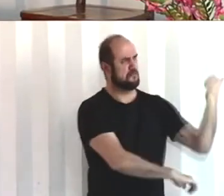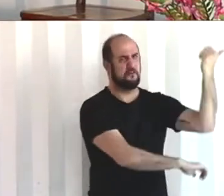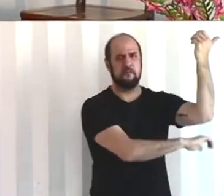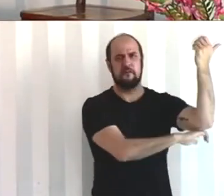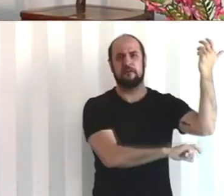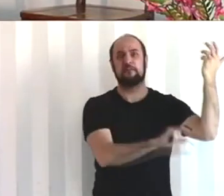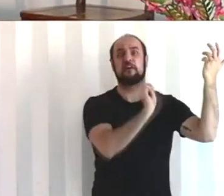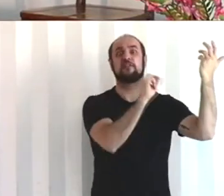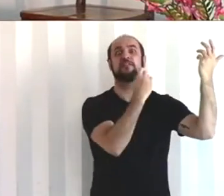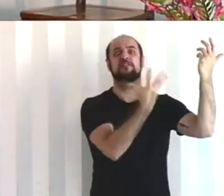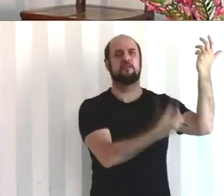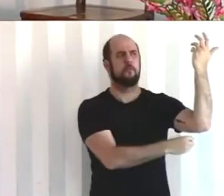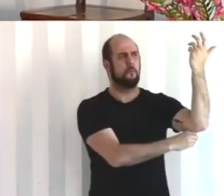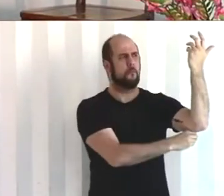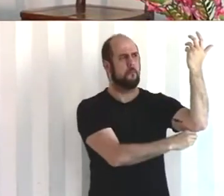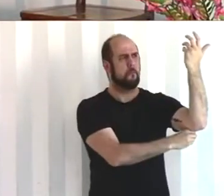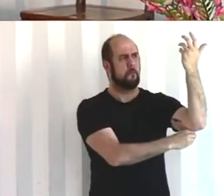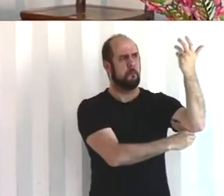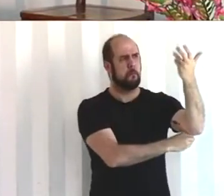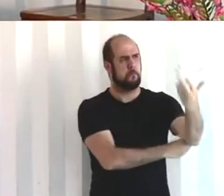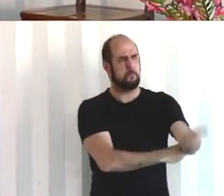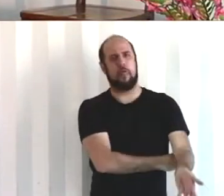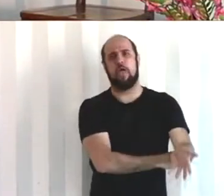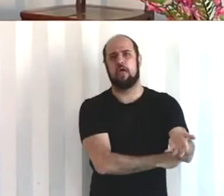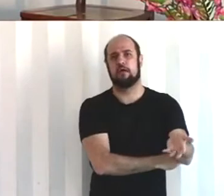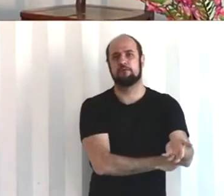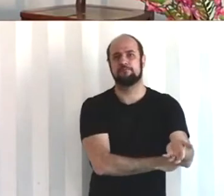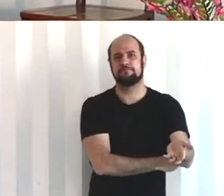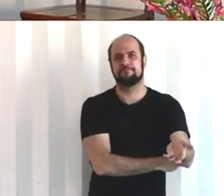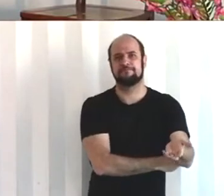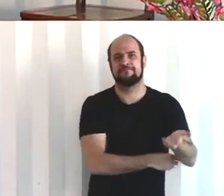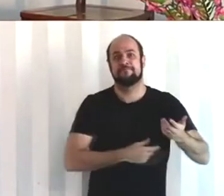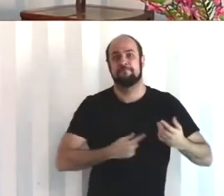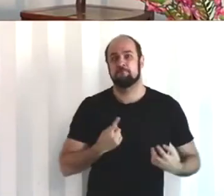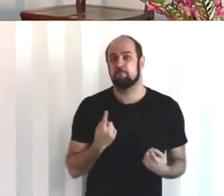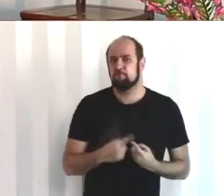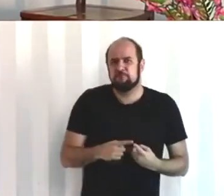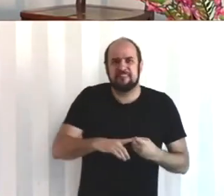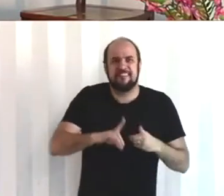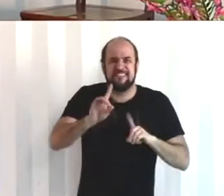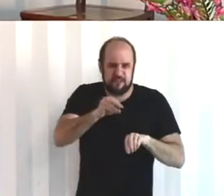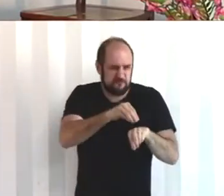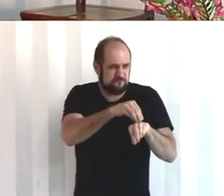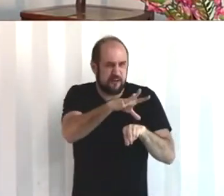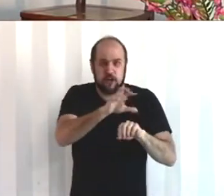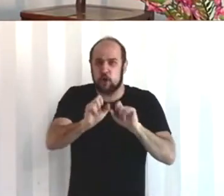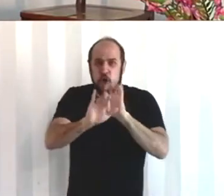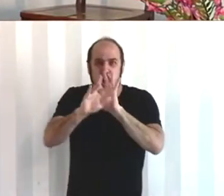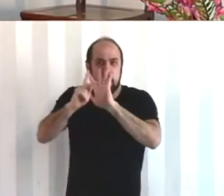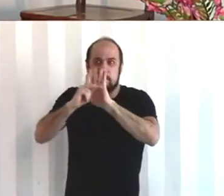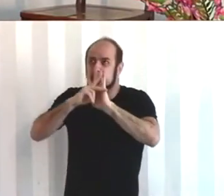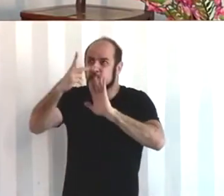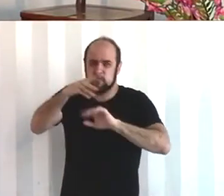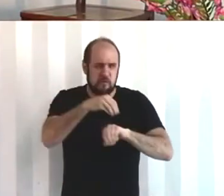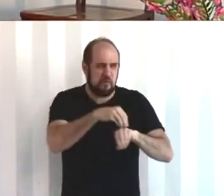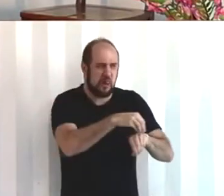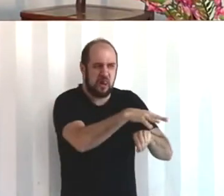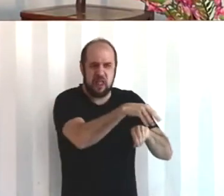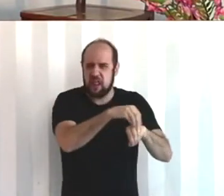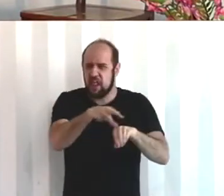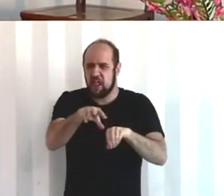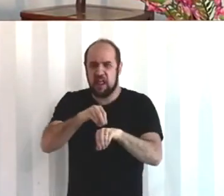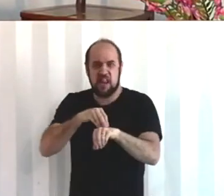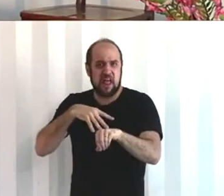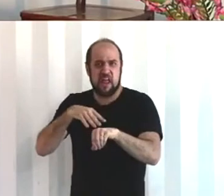mas não fala, que tem olhos, mas não enxergam, que tem nariz, mas não cheira, que tem ouvidos, mas não escuta, a própria estátua ali para Deus mostrar para aqueles filisteus: